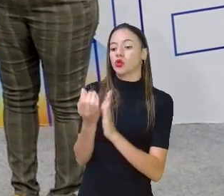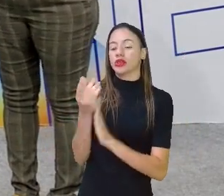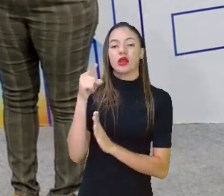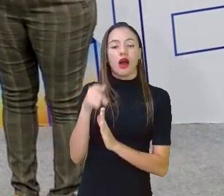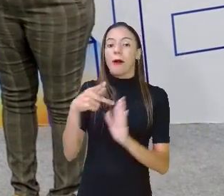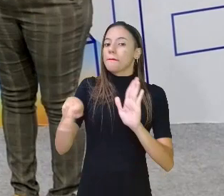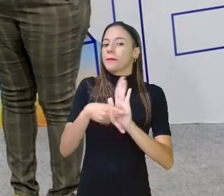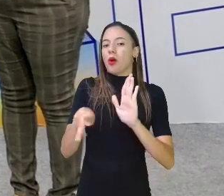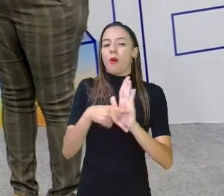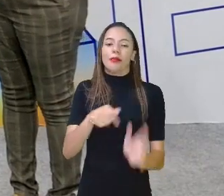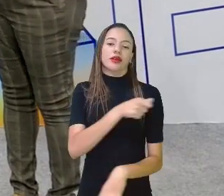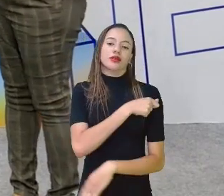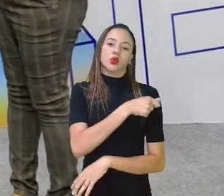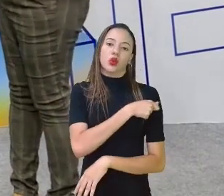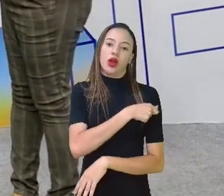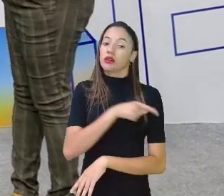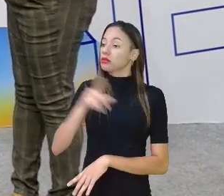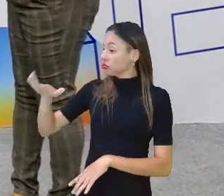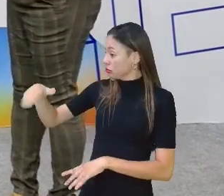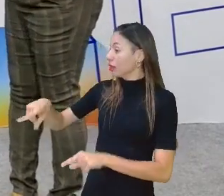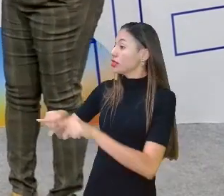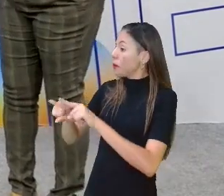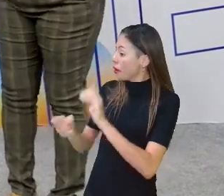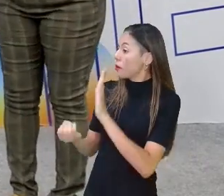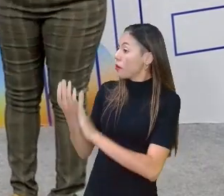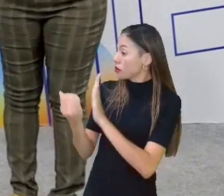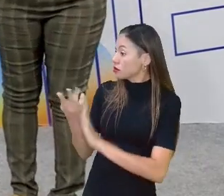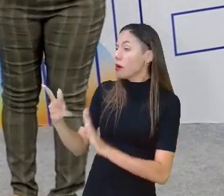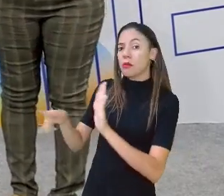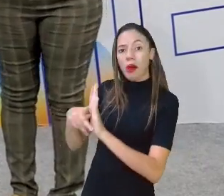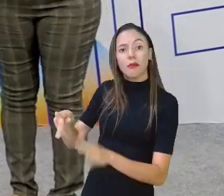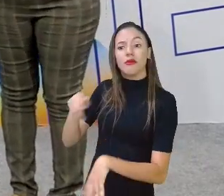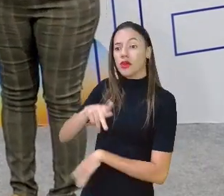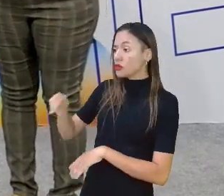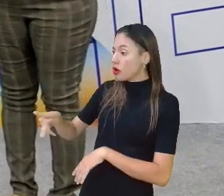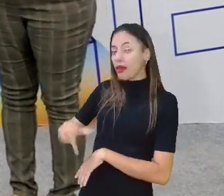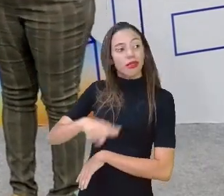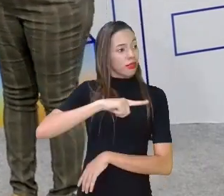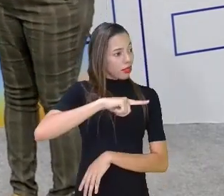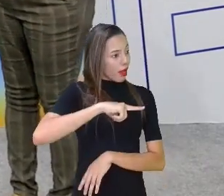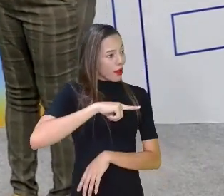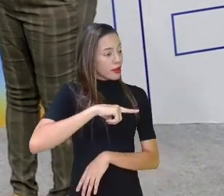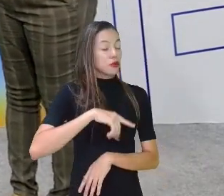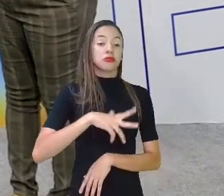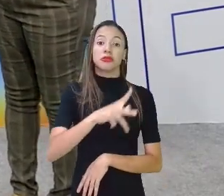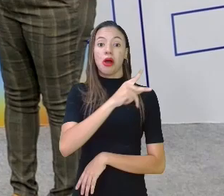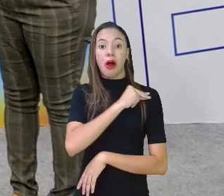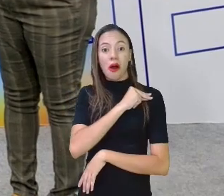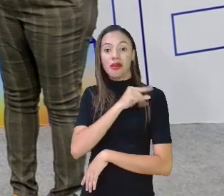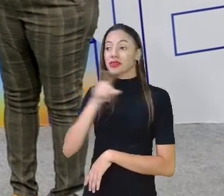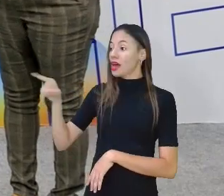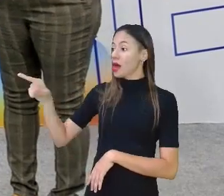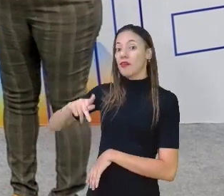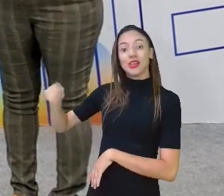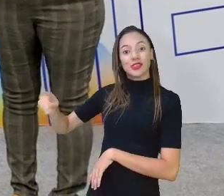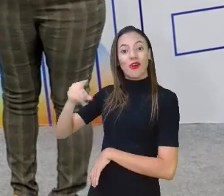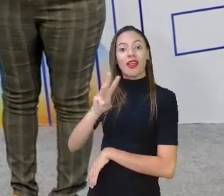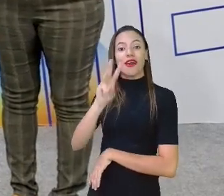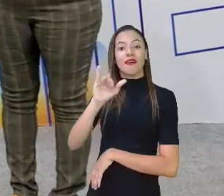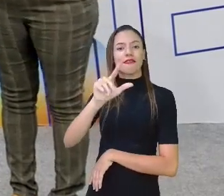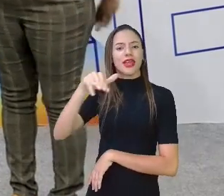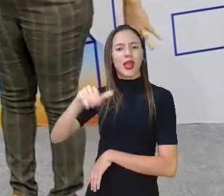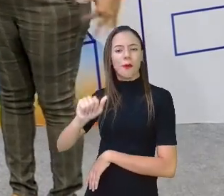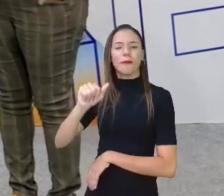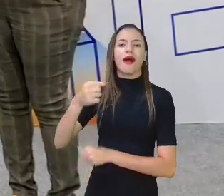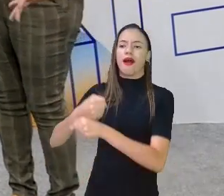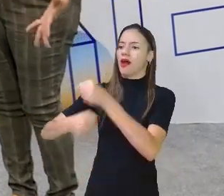dos alunos. E dos professores. Tem Tá já bem. dos professores. A Sim. professora Vilma fez um no ano passado